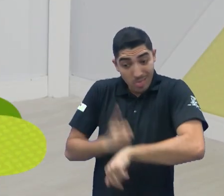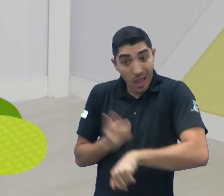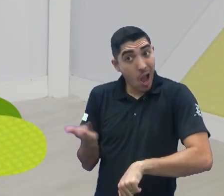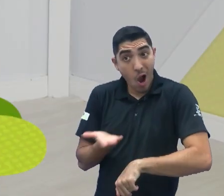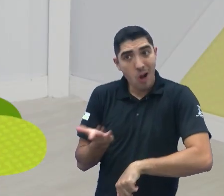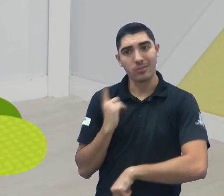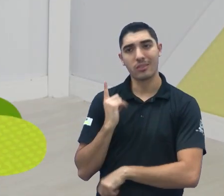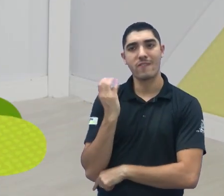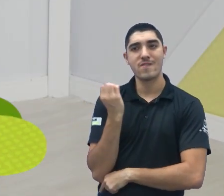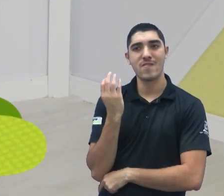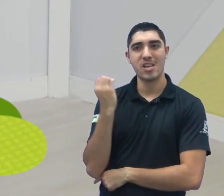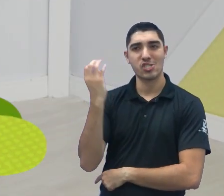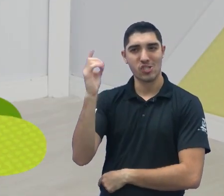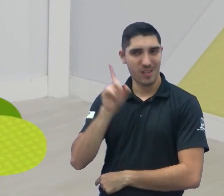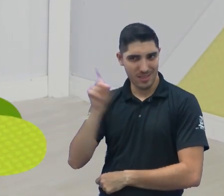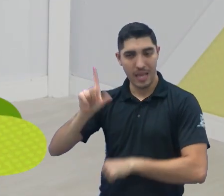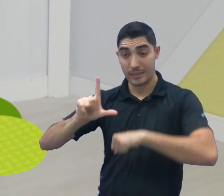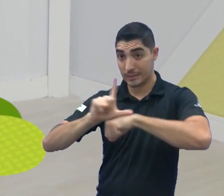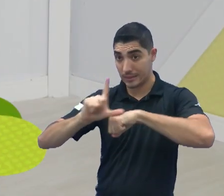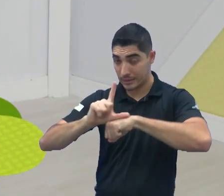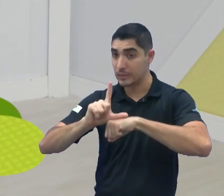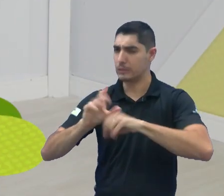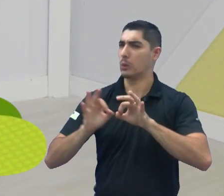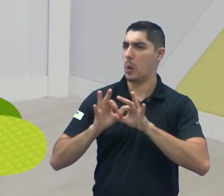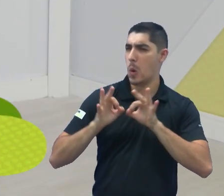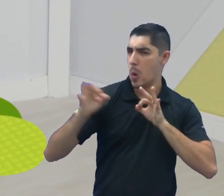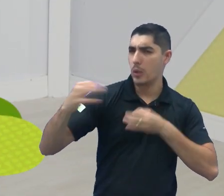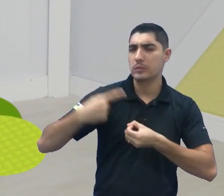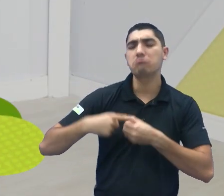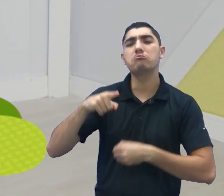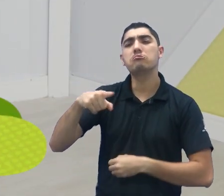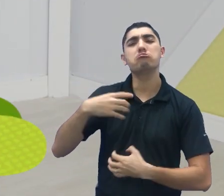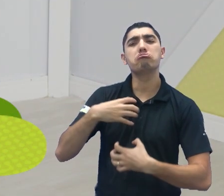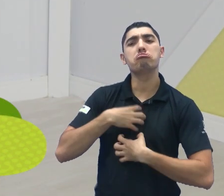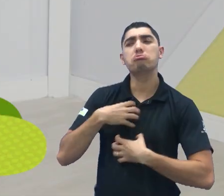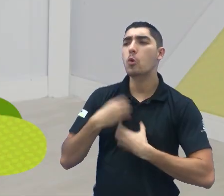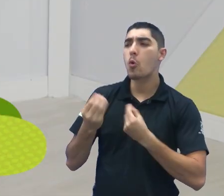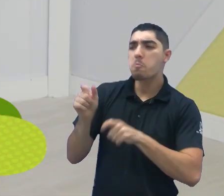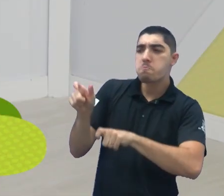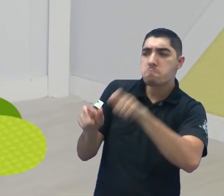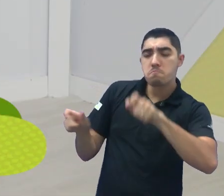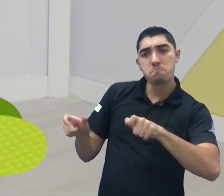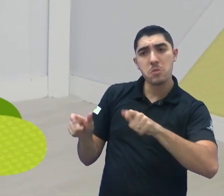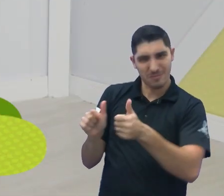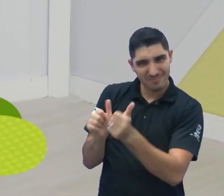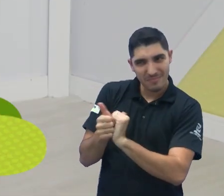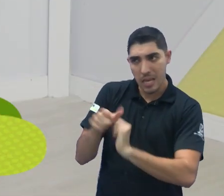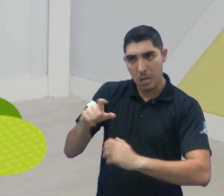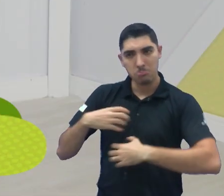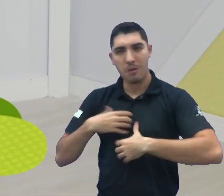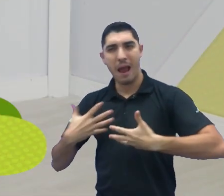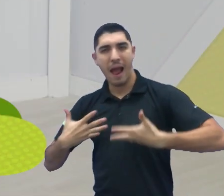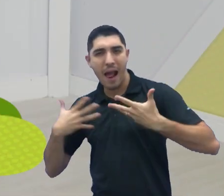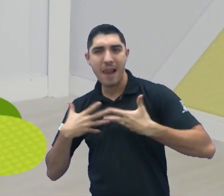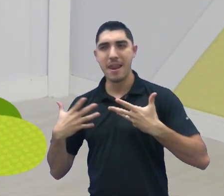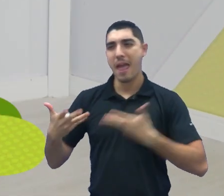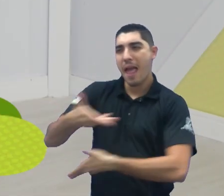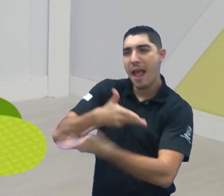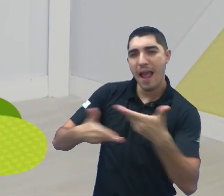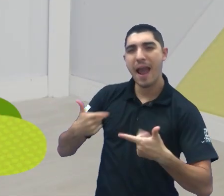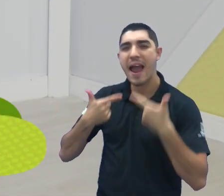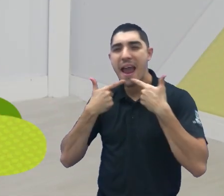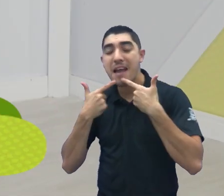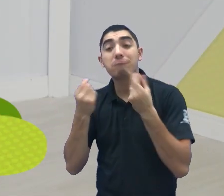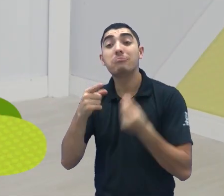aí para Lins, uma viagem longa, né? Como é que você sentiu o astral por lá, os jogadores, a gente sabe, né? Estreia em qualquer competição,